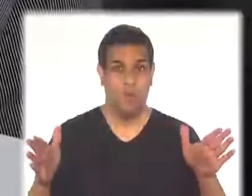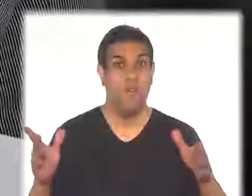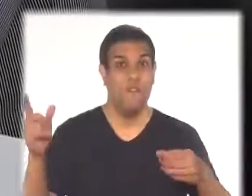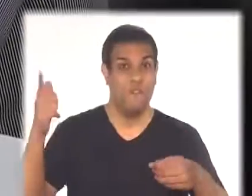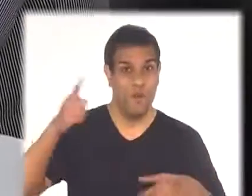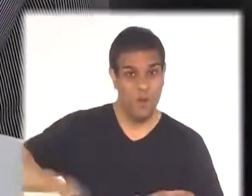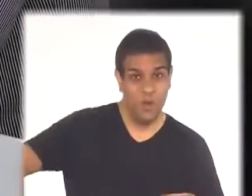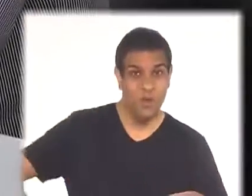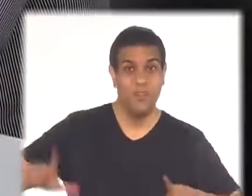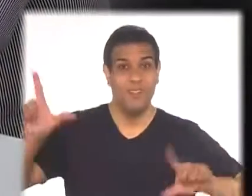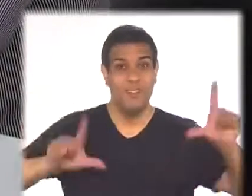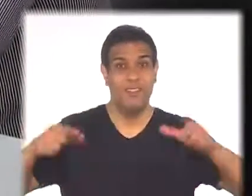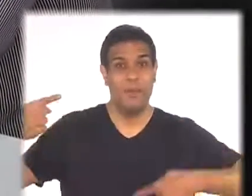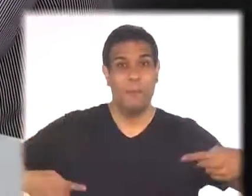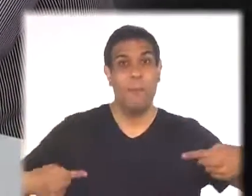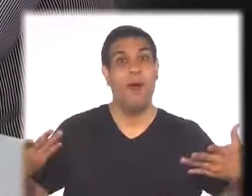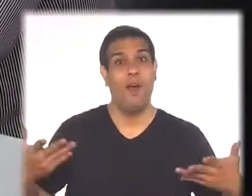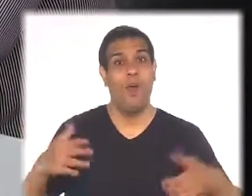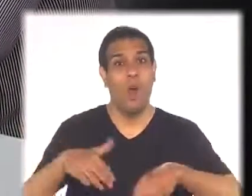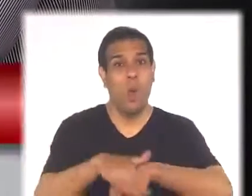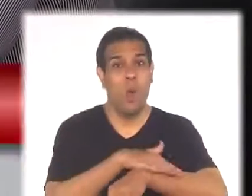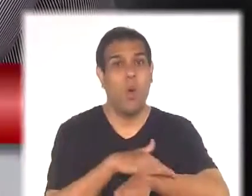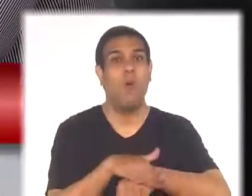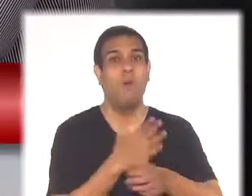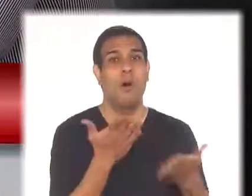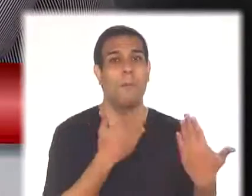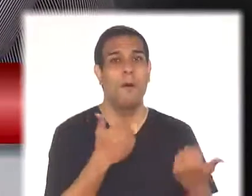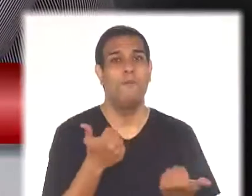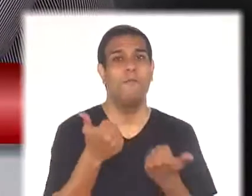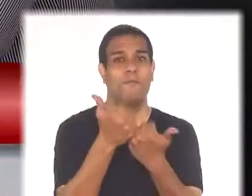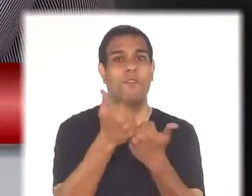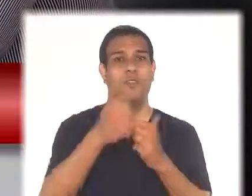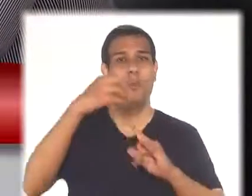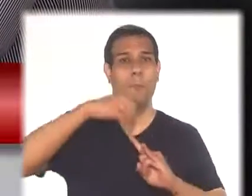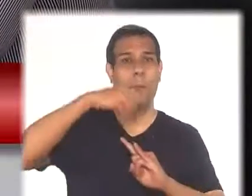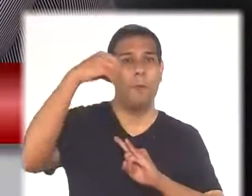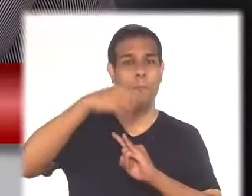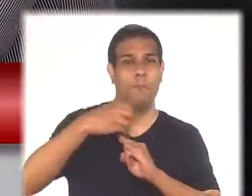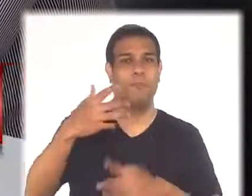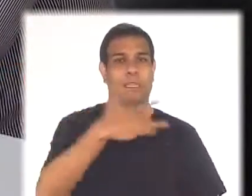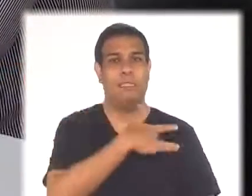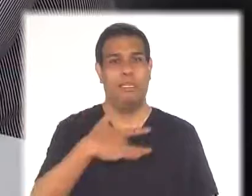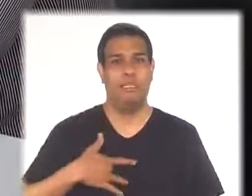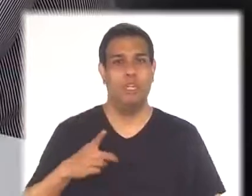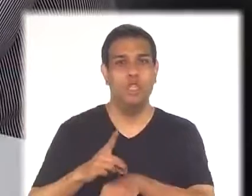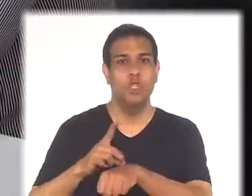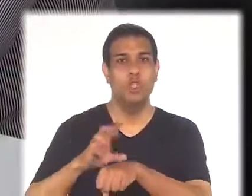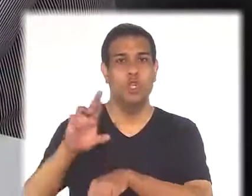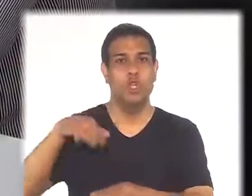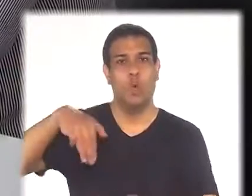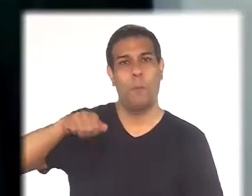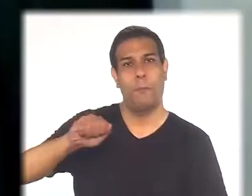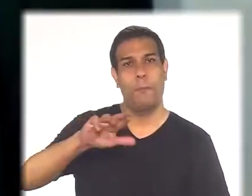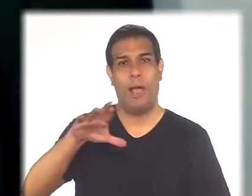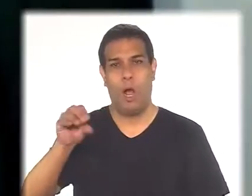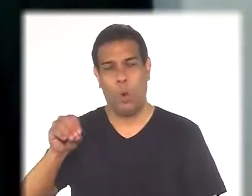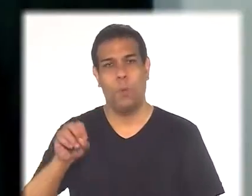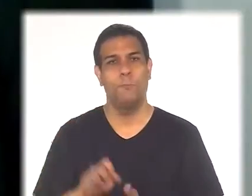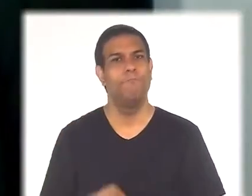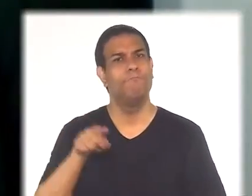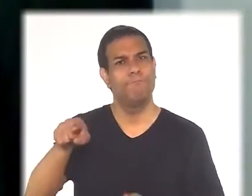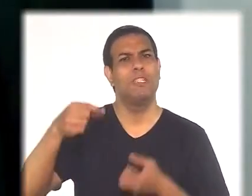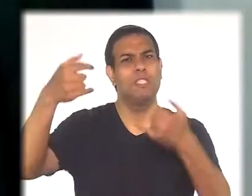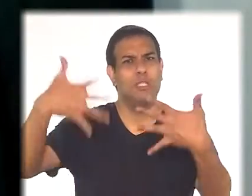O debate virtual está de volta. Eu converso com o vice-presidente de Produção e Inovação em Saúde da Fiocruz, Dr. Marco